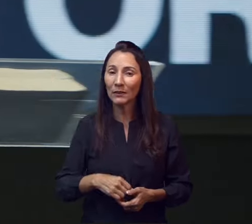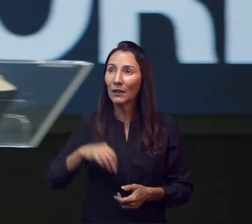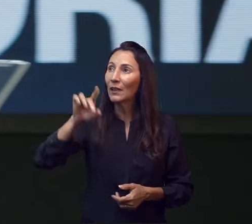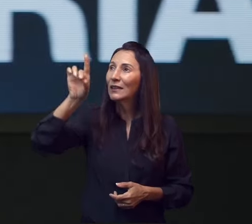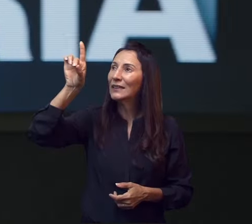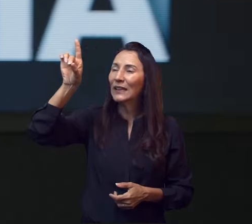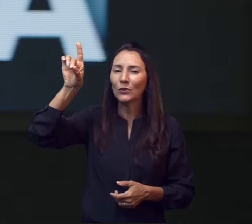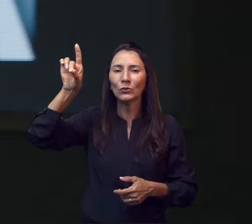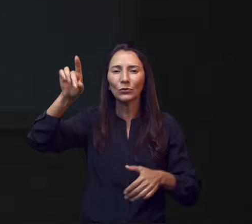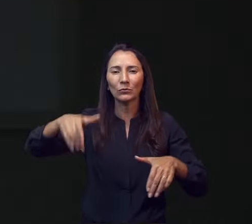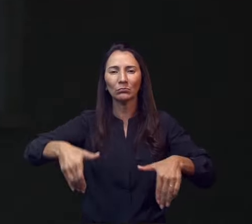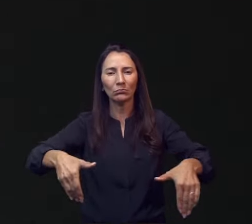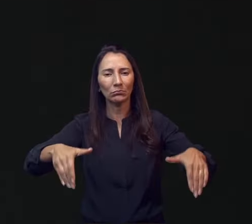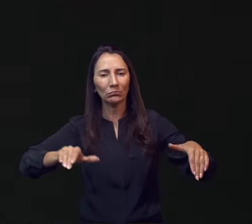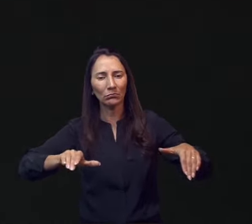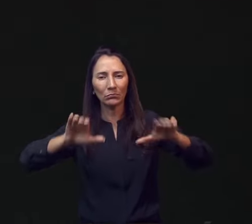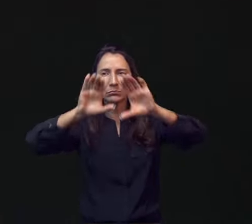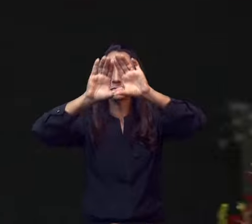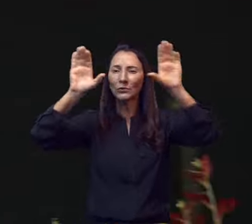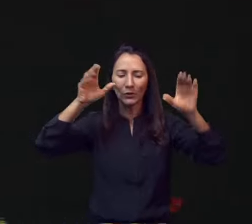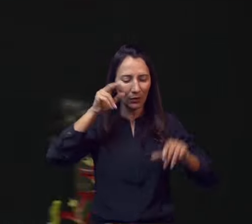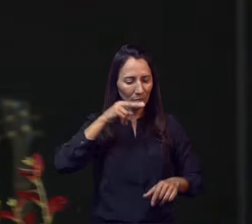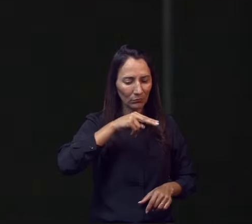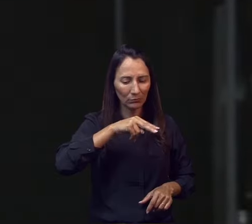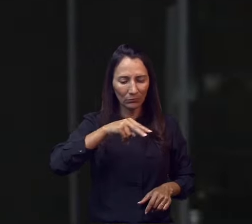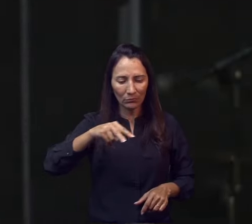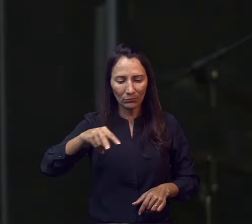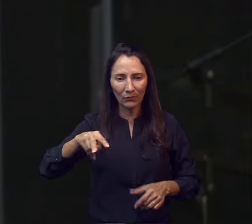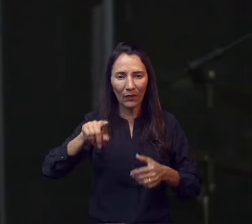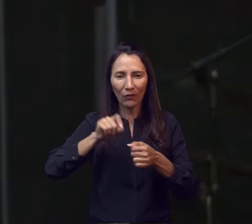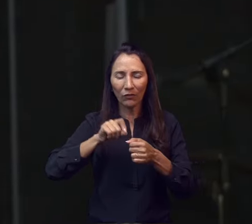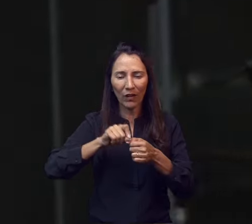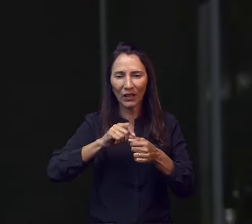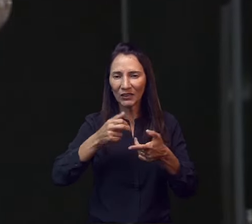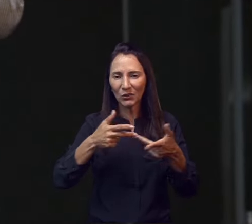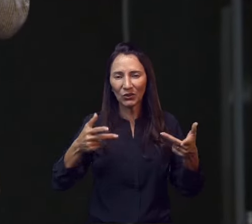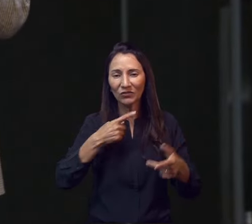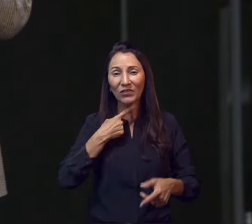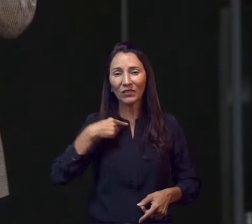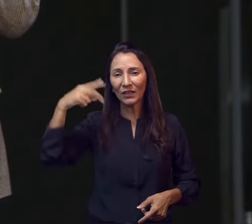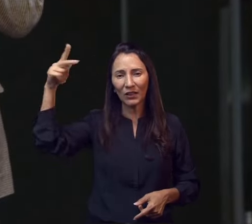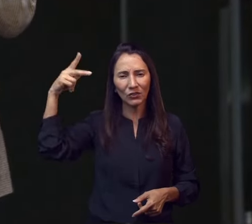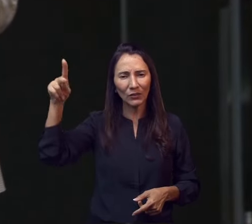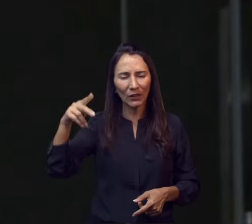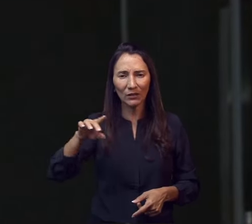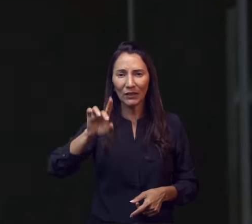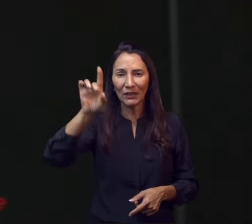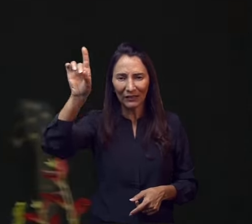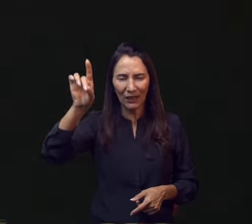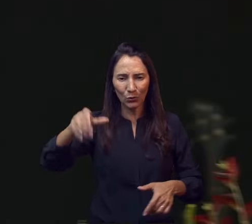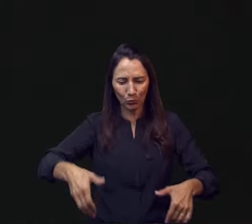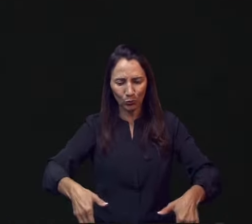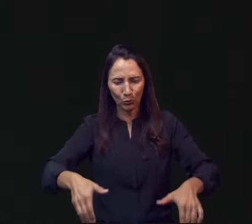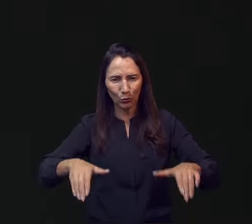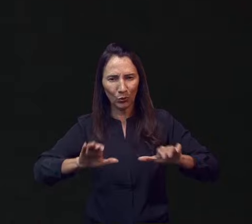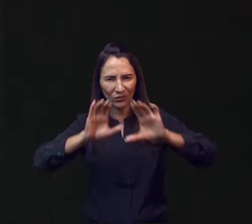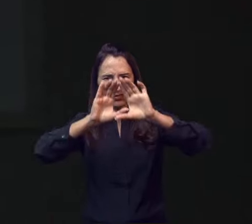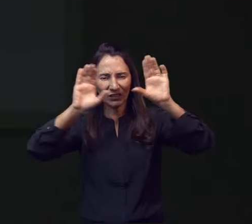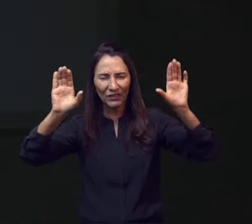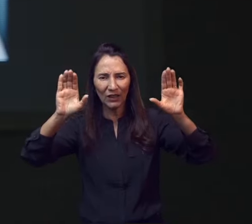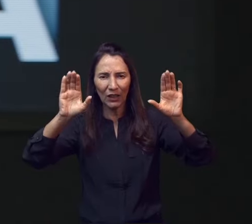lhe a paz o Salmo 103 Versículo 19 diz que o Senhor tem estabelecido o seu trono nos céus e o seu reino